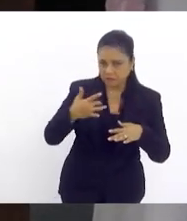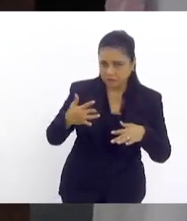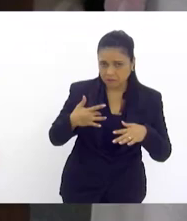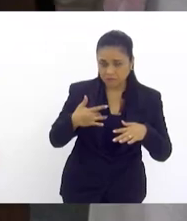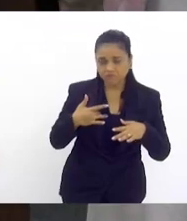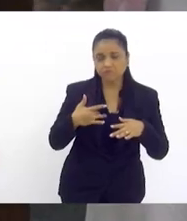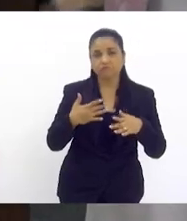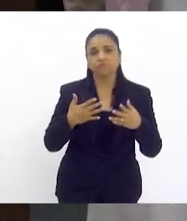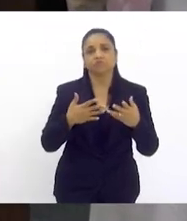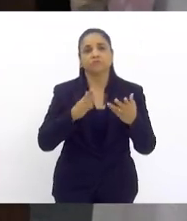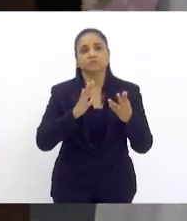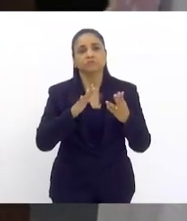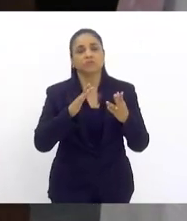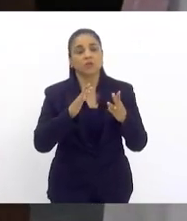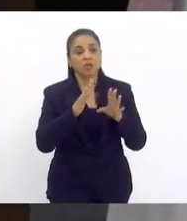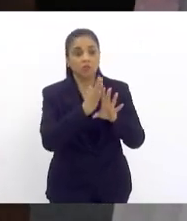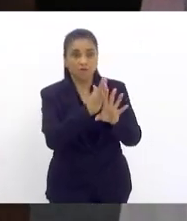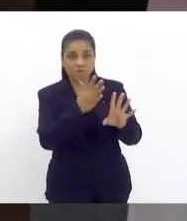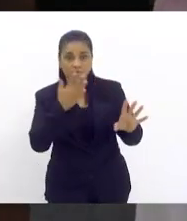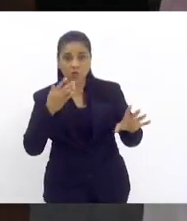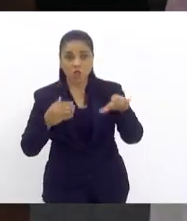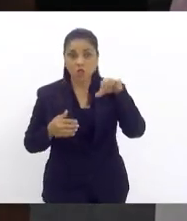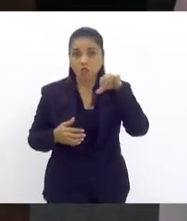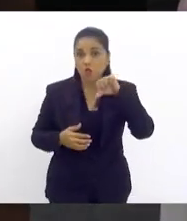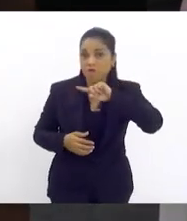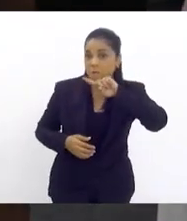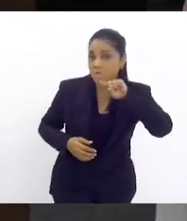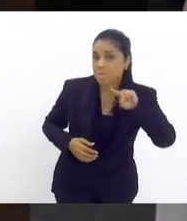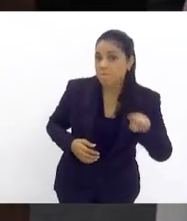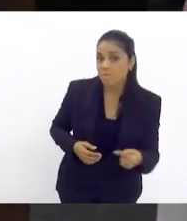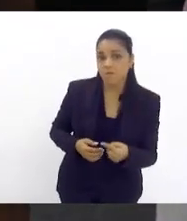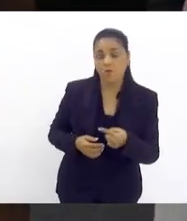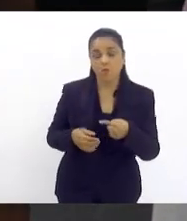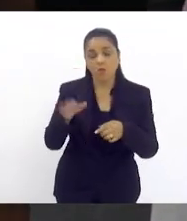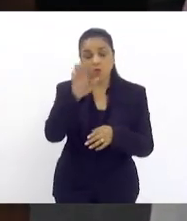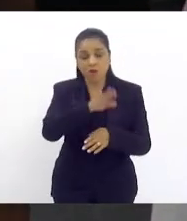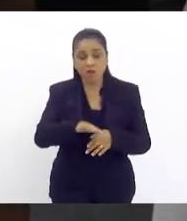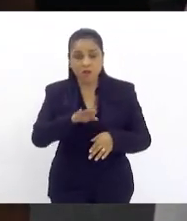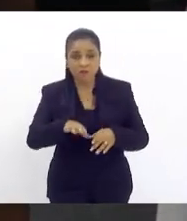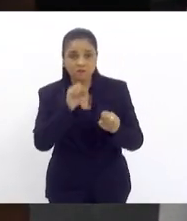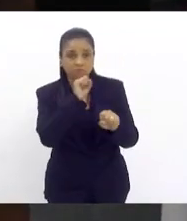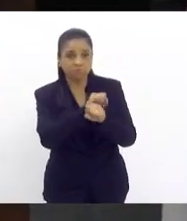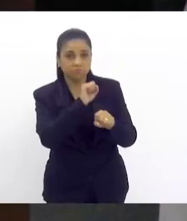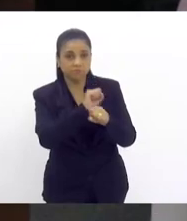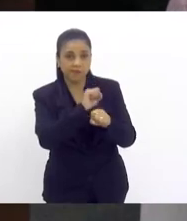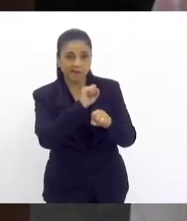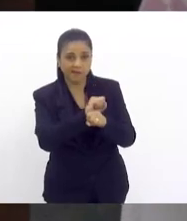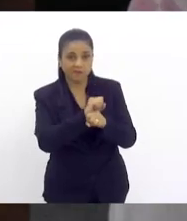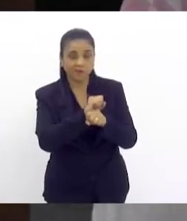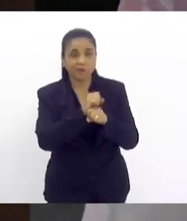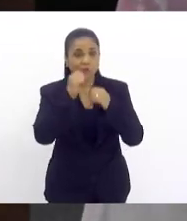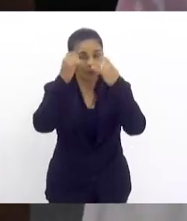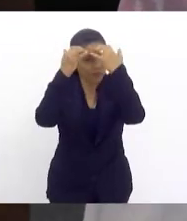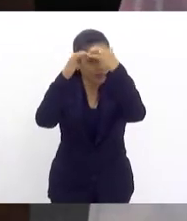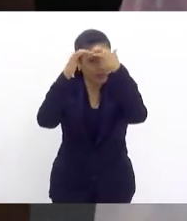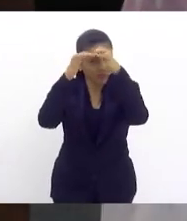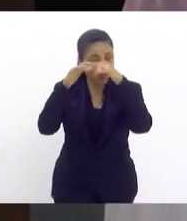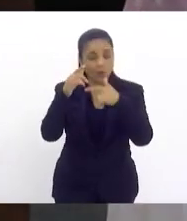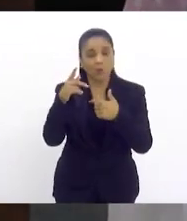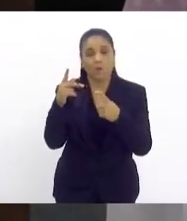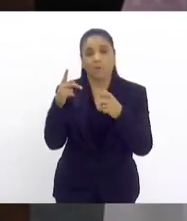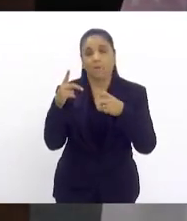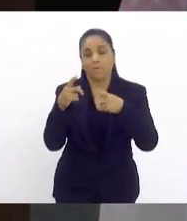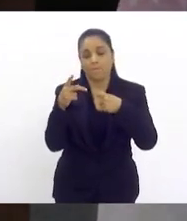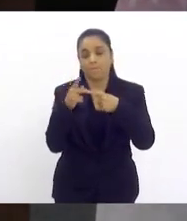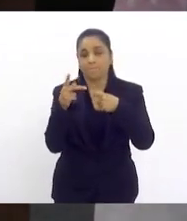hoje a gente tem uma fila de quase 9 mil crianças aguardando uma consulta com o neuropediatra, a gente faz com que essas crianças que passem por esse teste, que elas possam